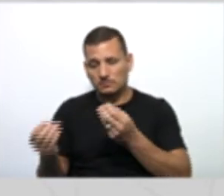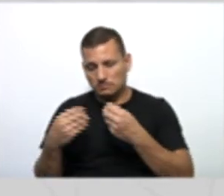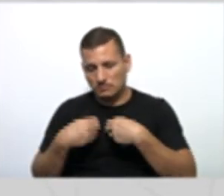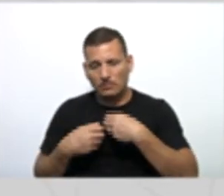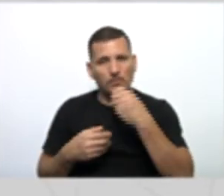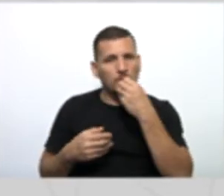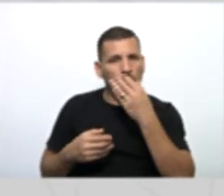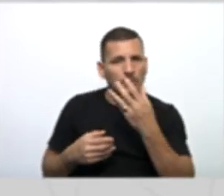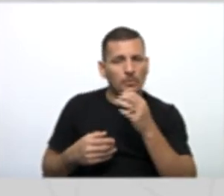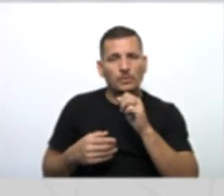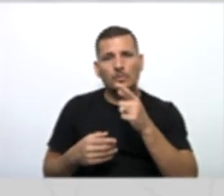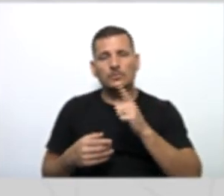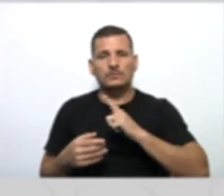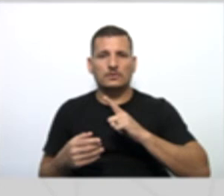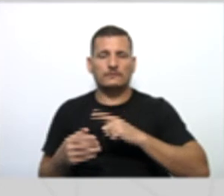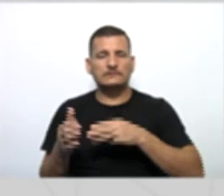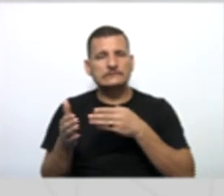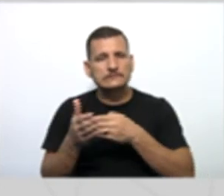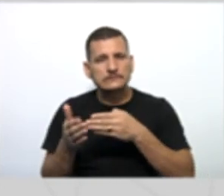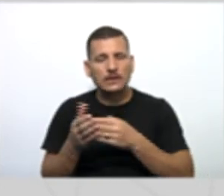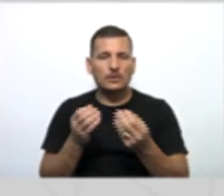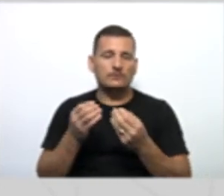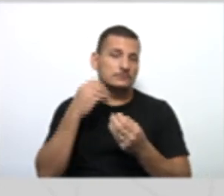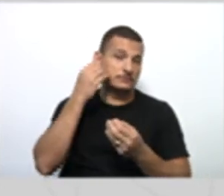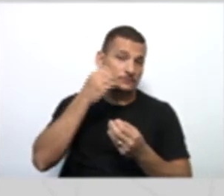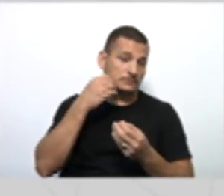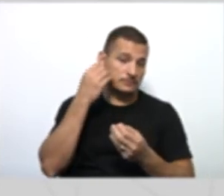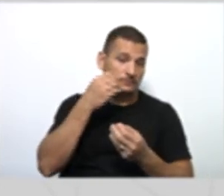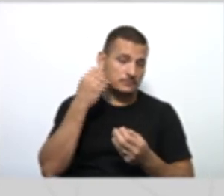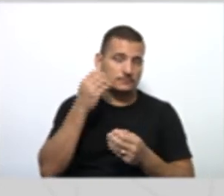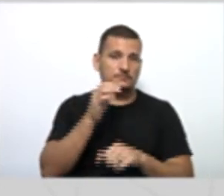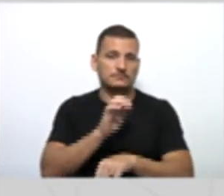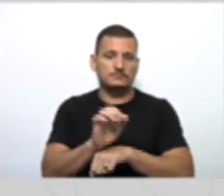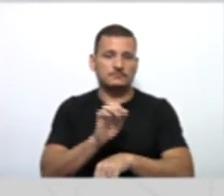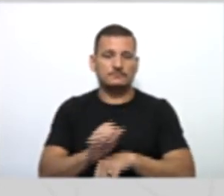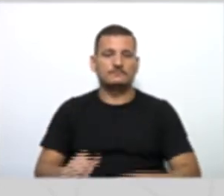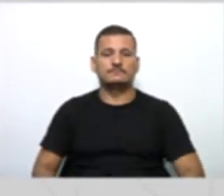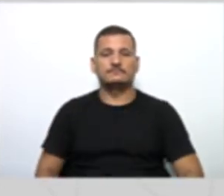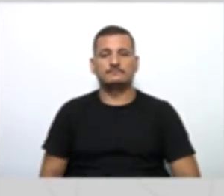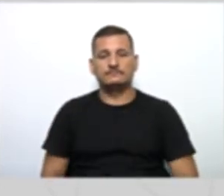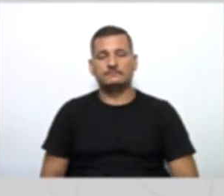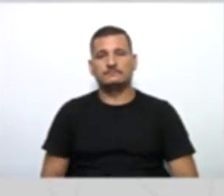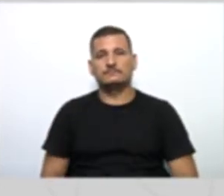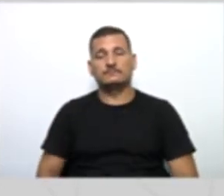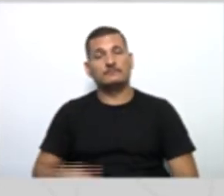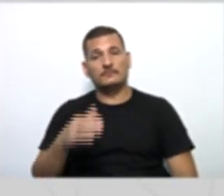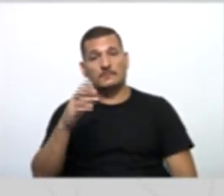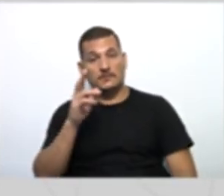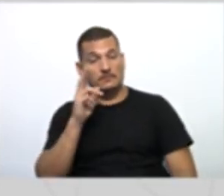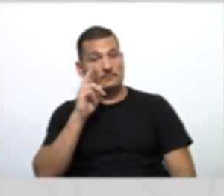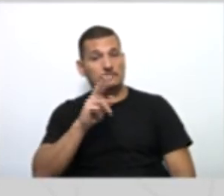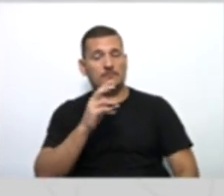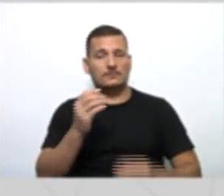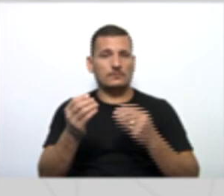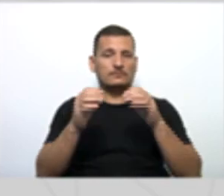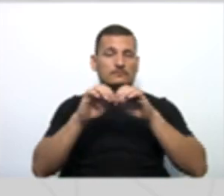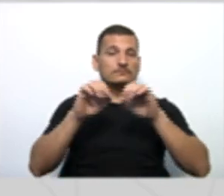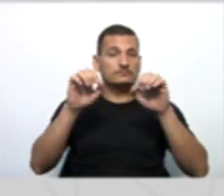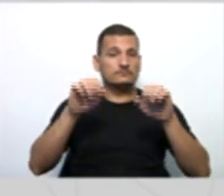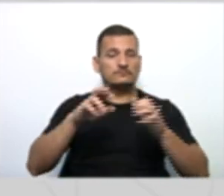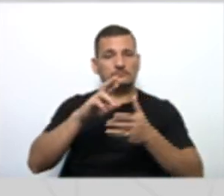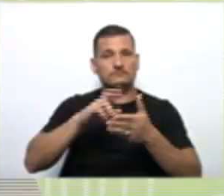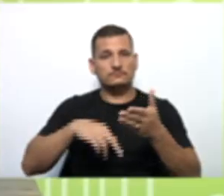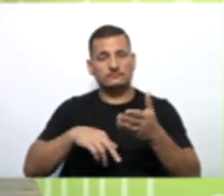empecilhos, como é que foi essa vivência do estágio. Para a gente ver como que funciona esse relatório,